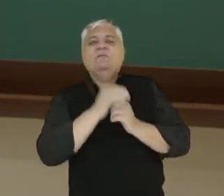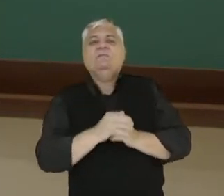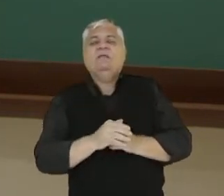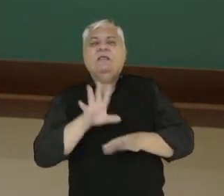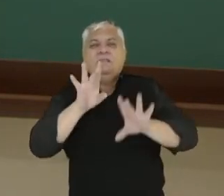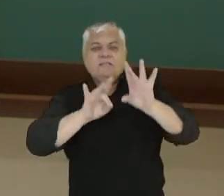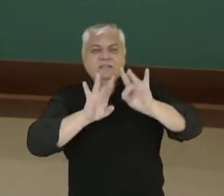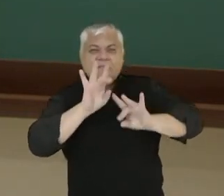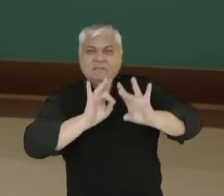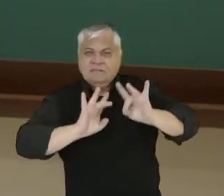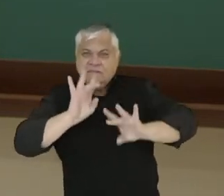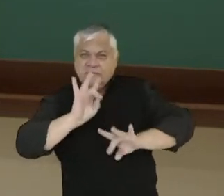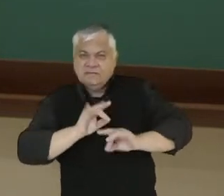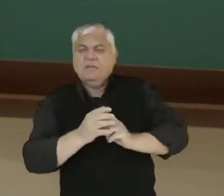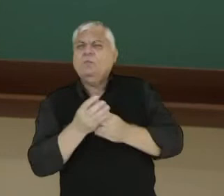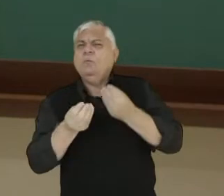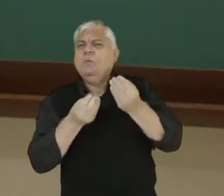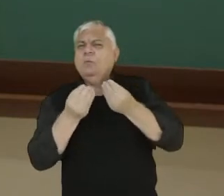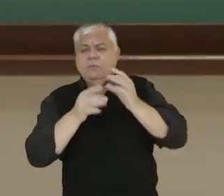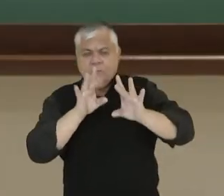líquidos. Pessoal,